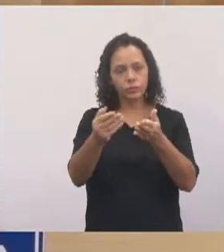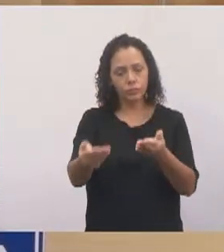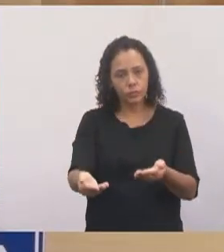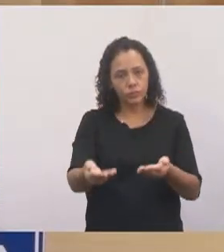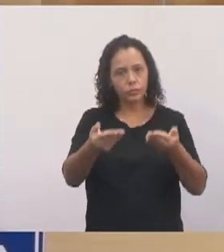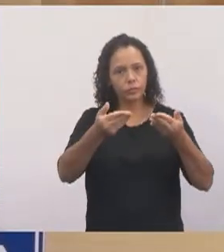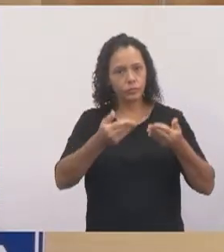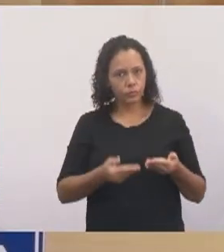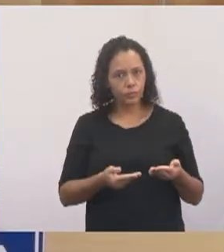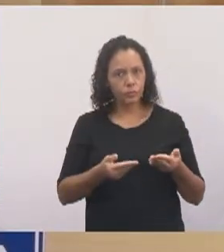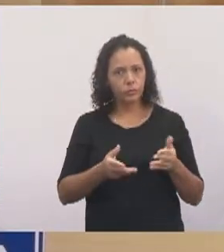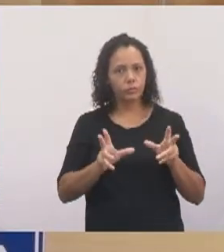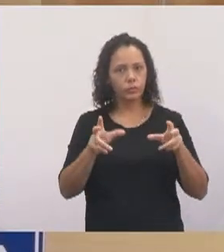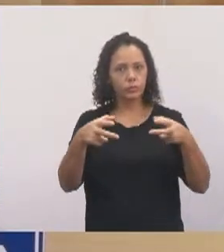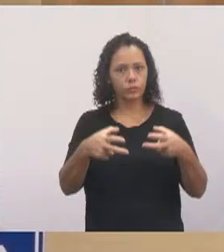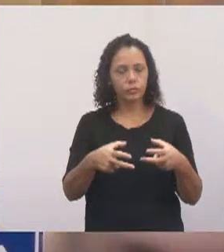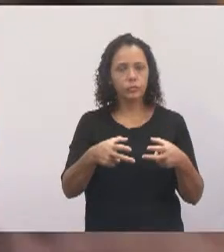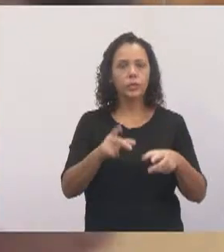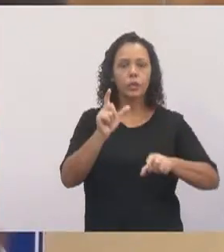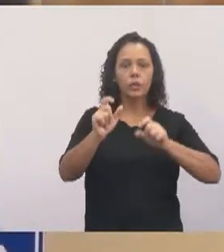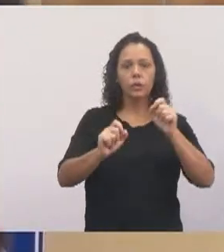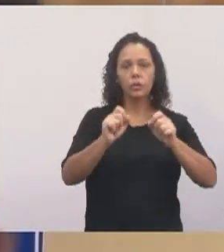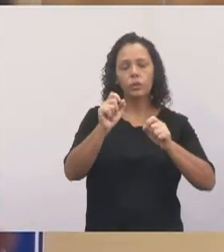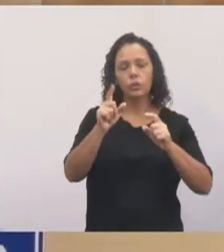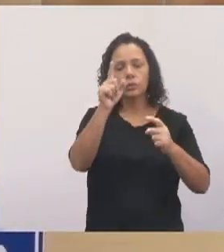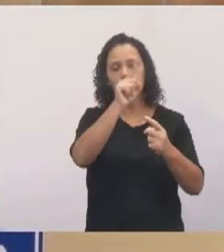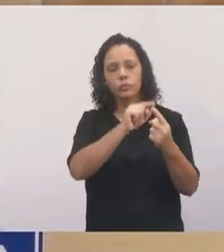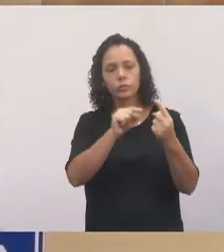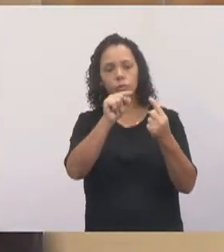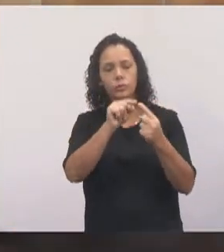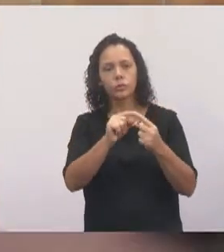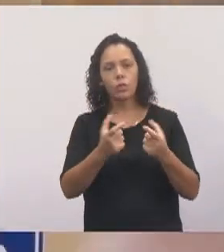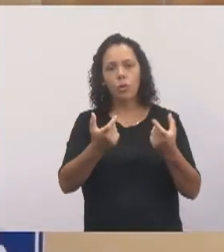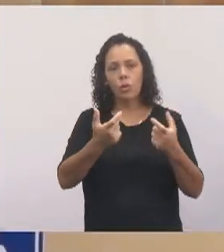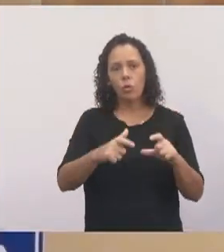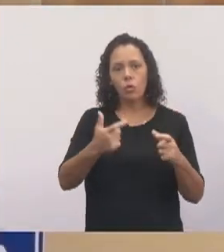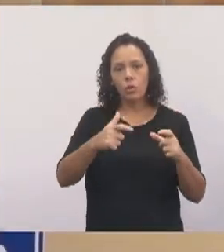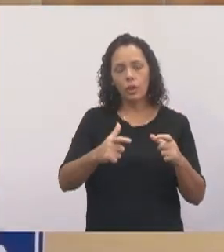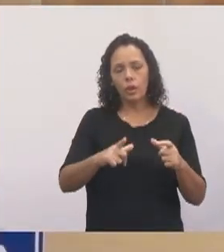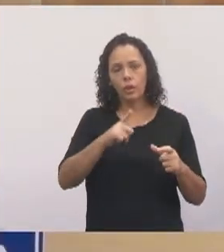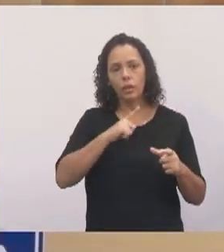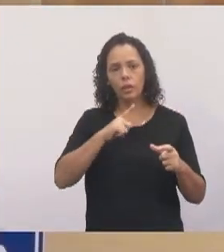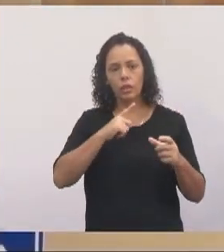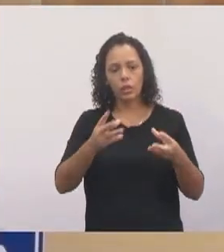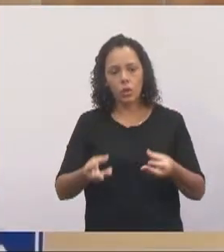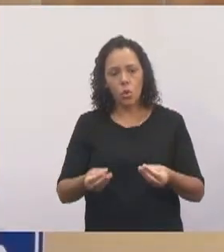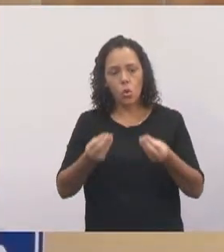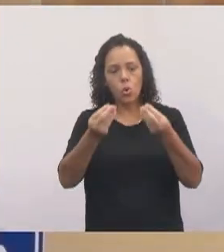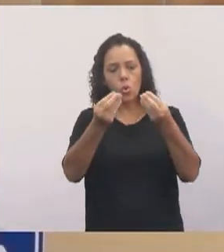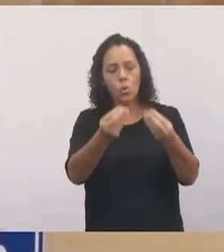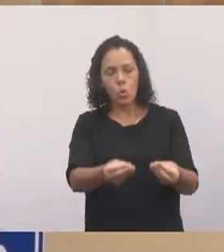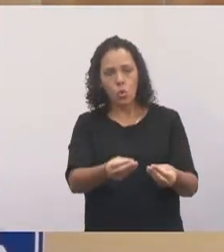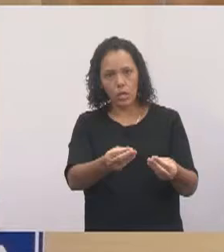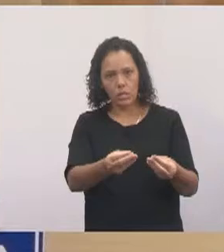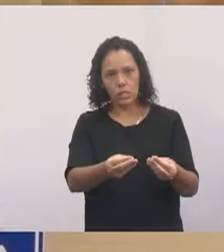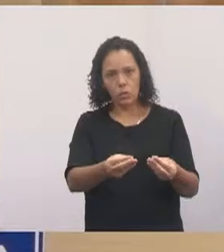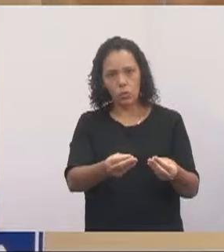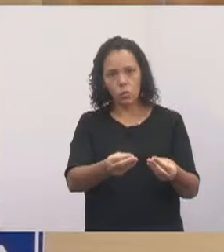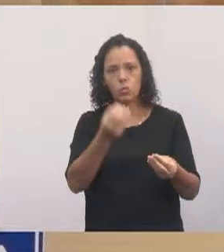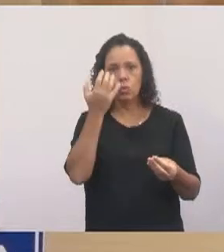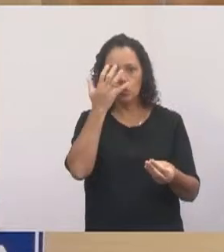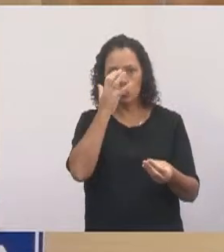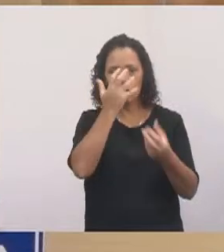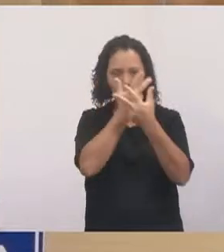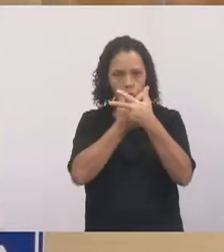Amizade, para que as feiras legalizadas possam fazer a doação de